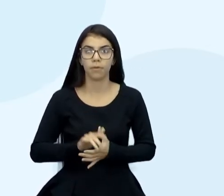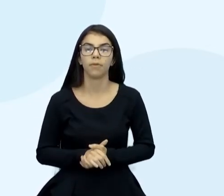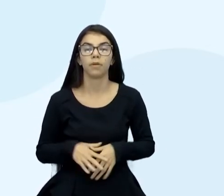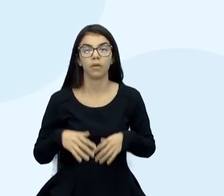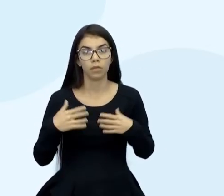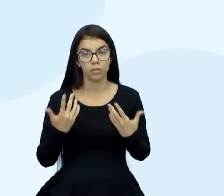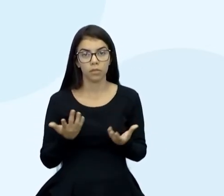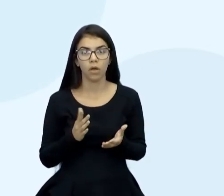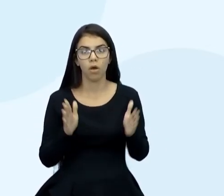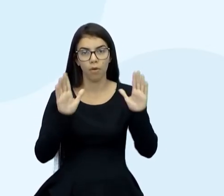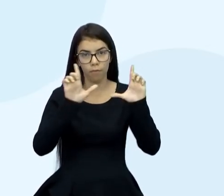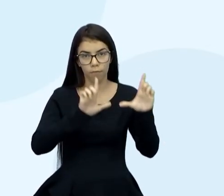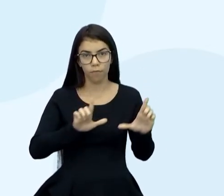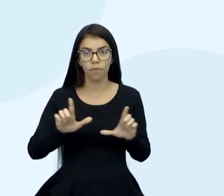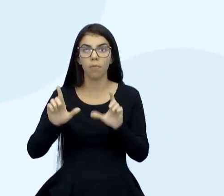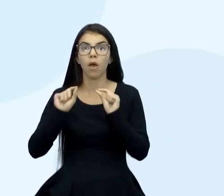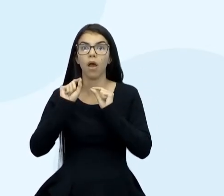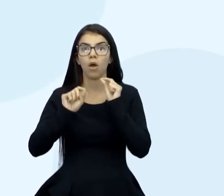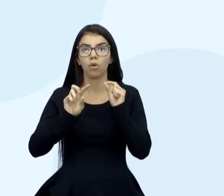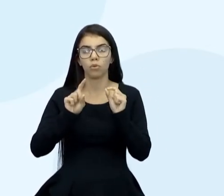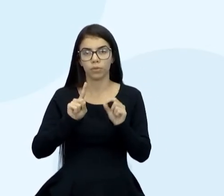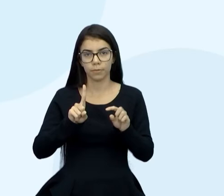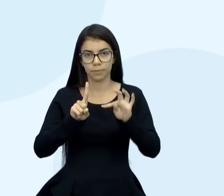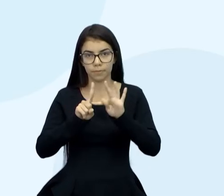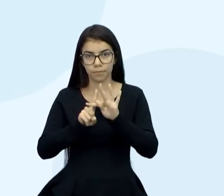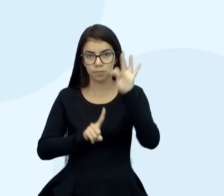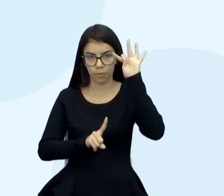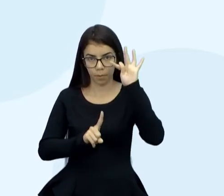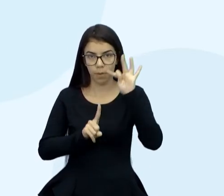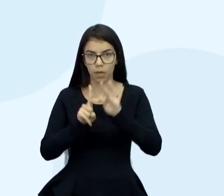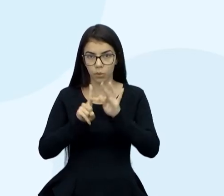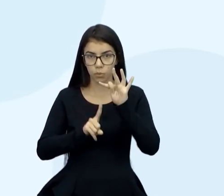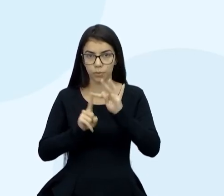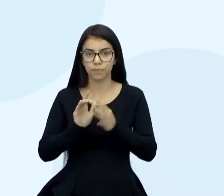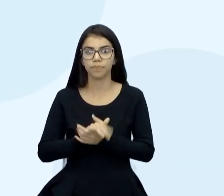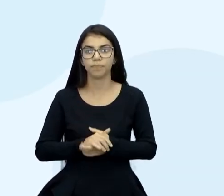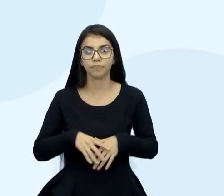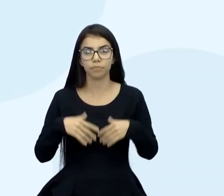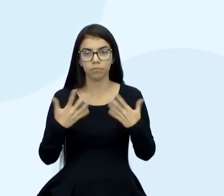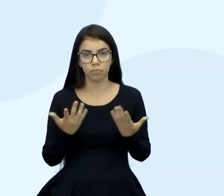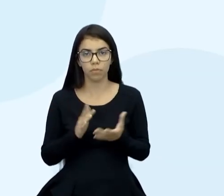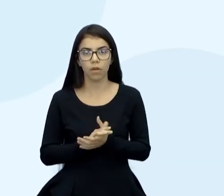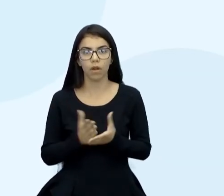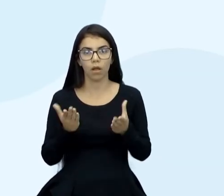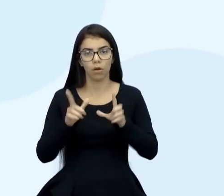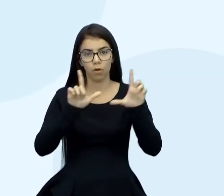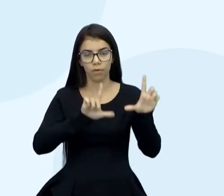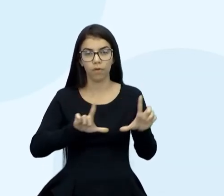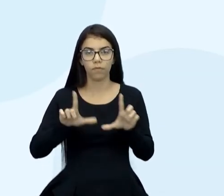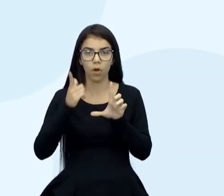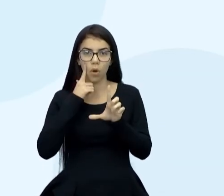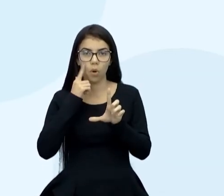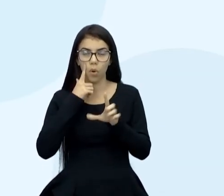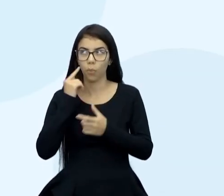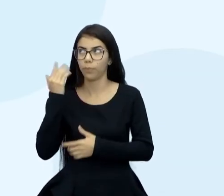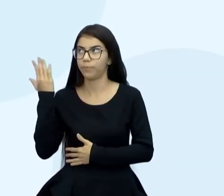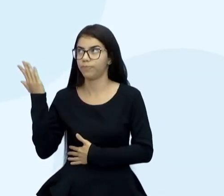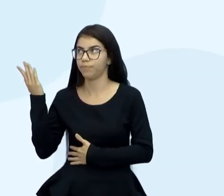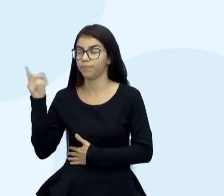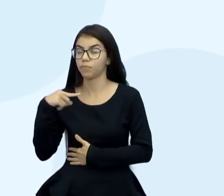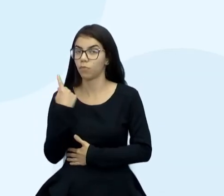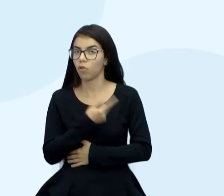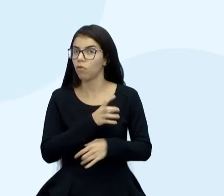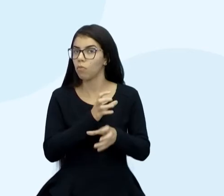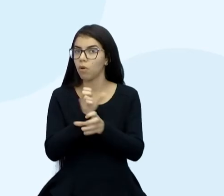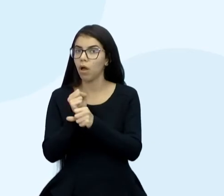Então vamos passar agora para a temperatura. Então, olha só, eu vou voltar aqui para o gráfico. Vamos calcular